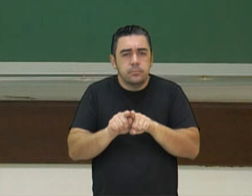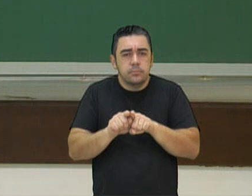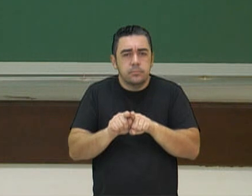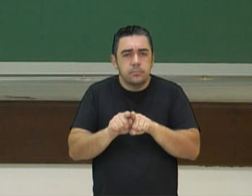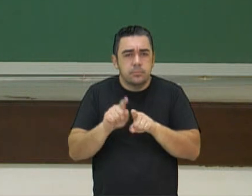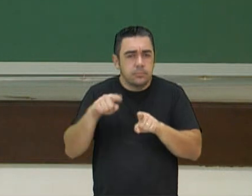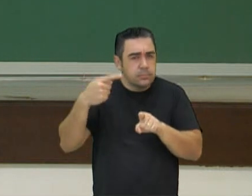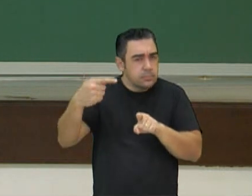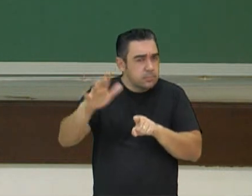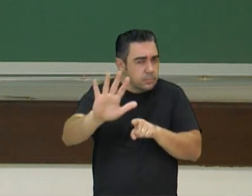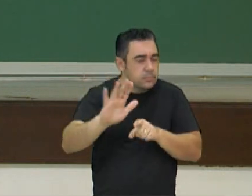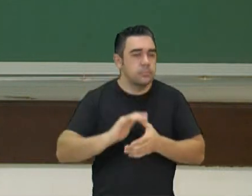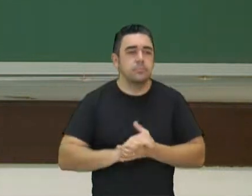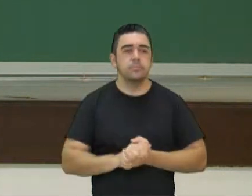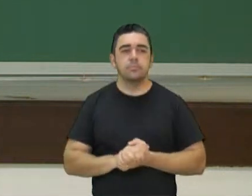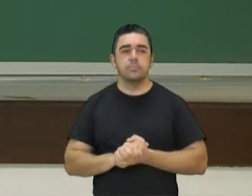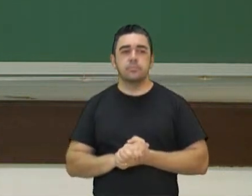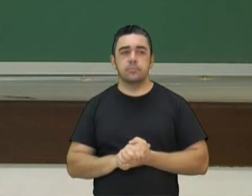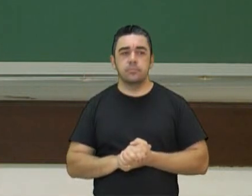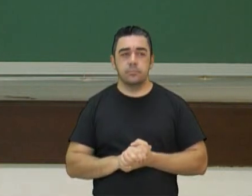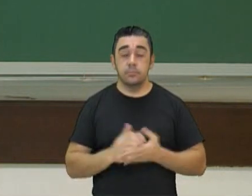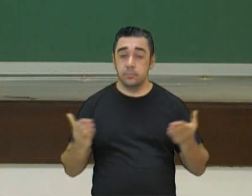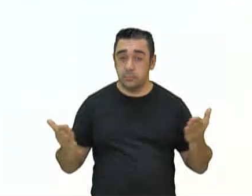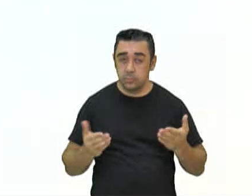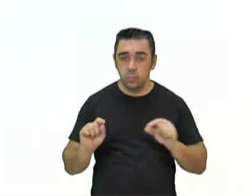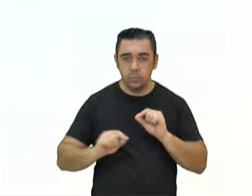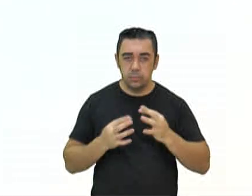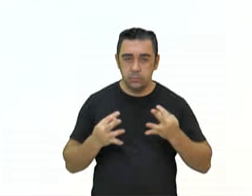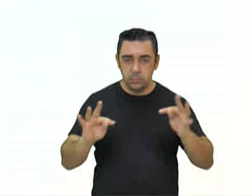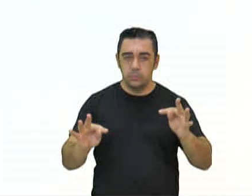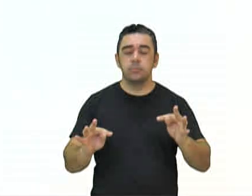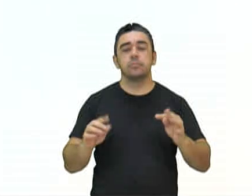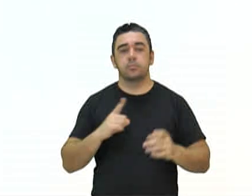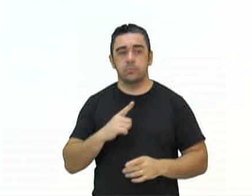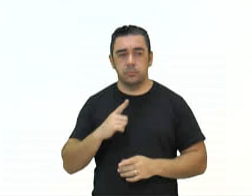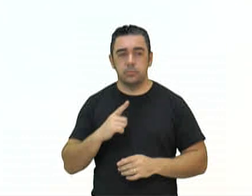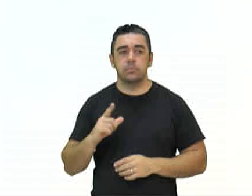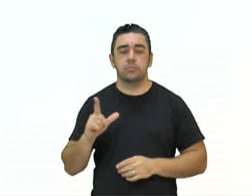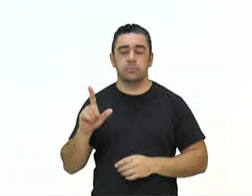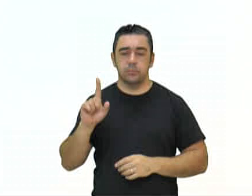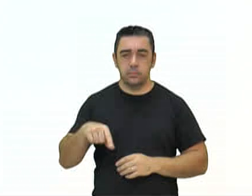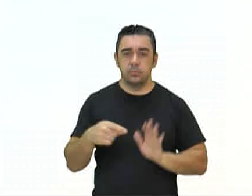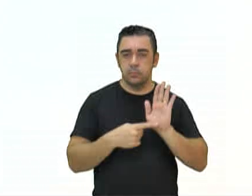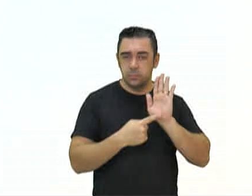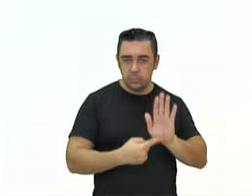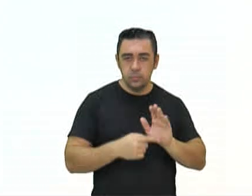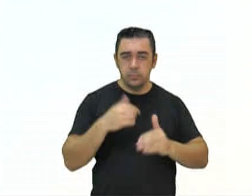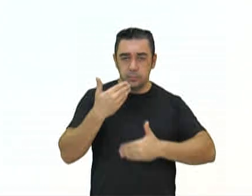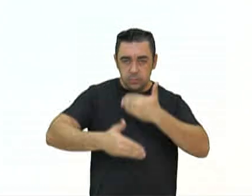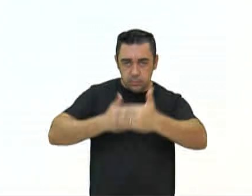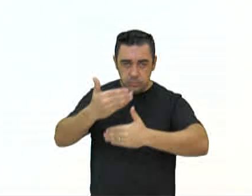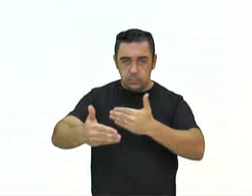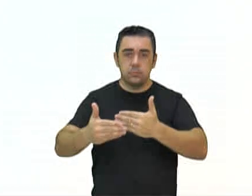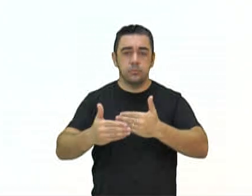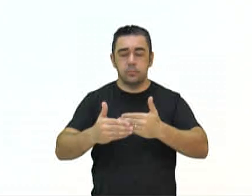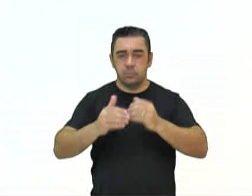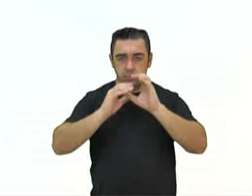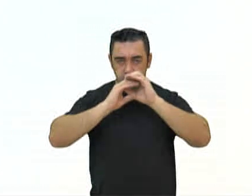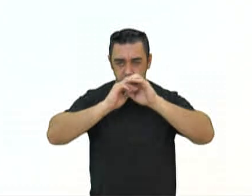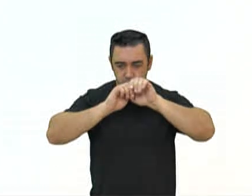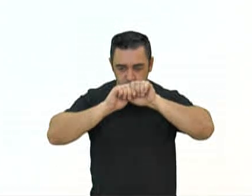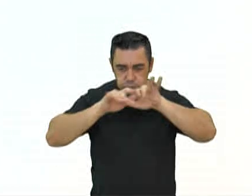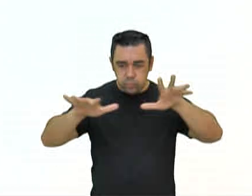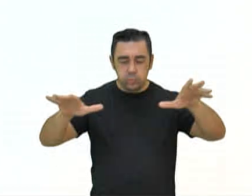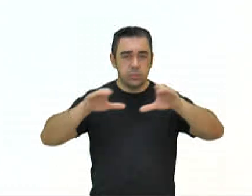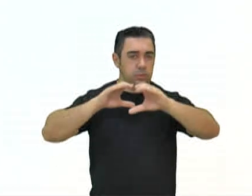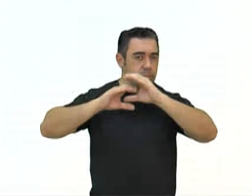mais para frente, calma, vamos lá. Hoje, as tecnologias digitais, além de representarem o avanço dos meios de comunicação, são